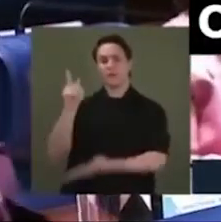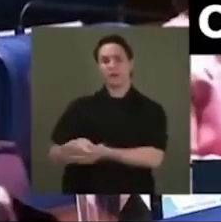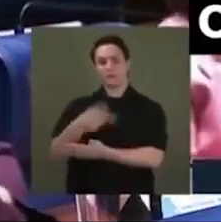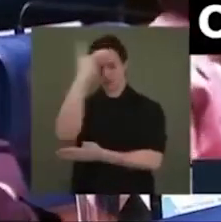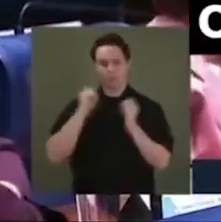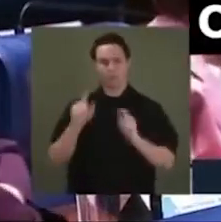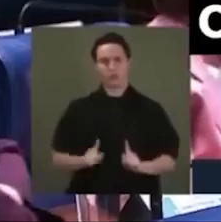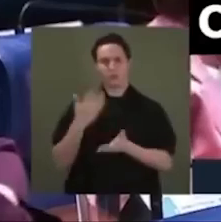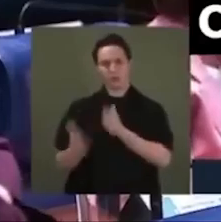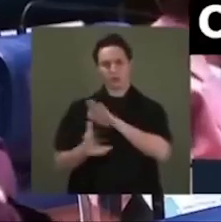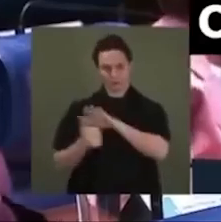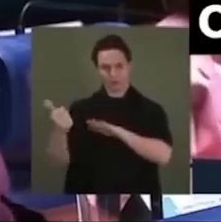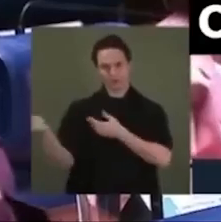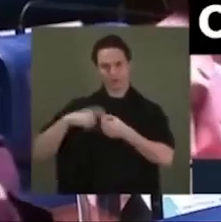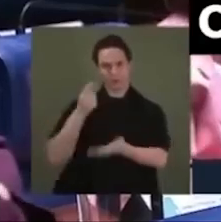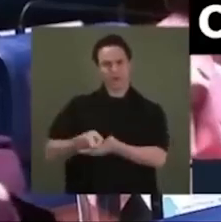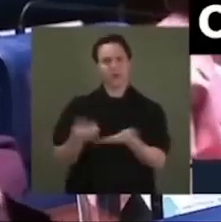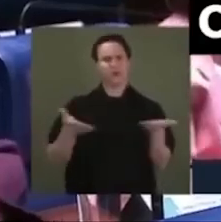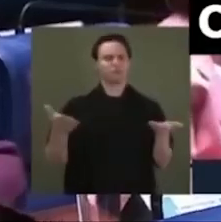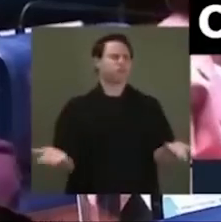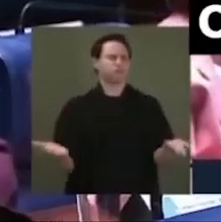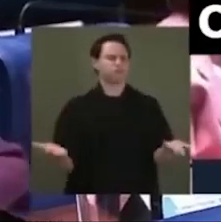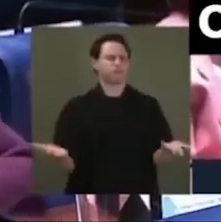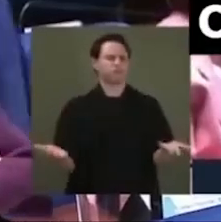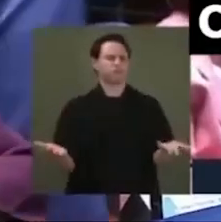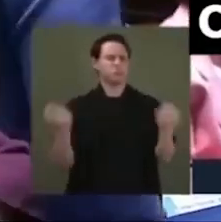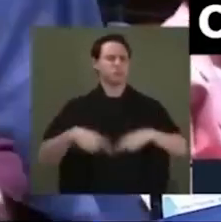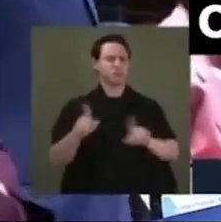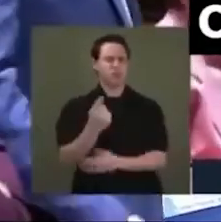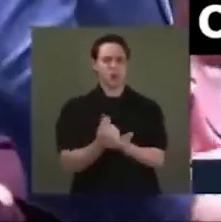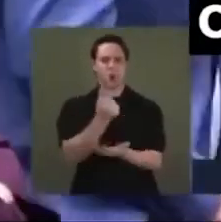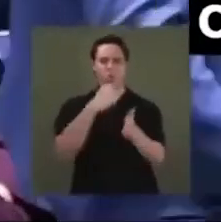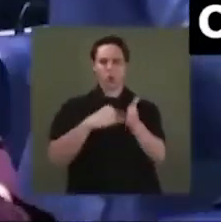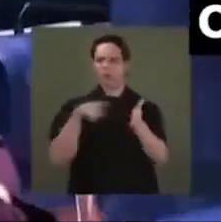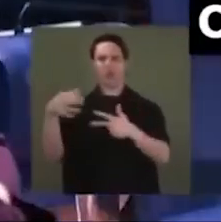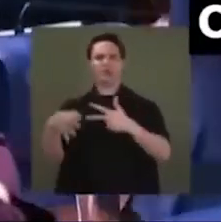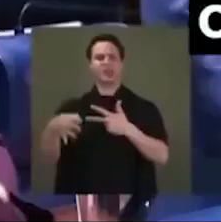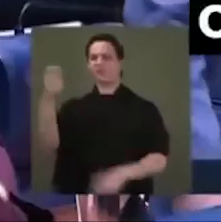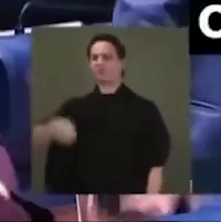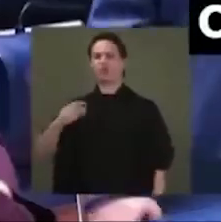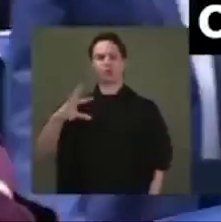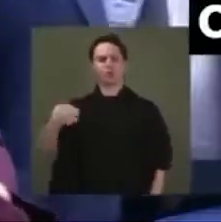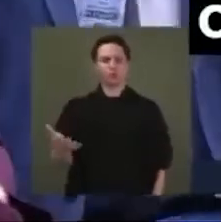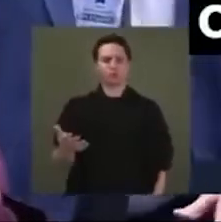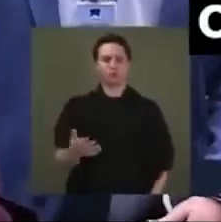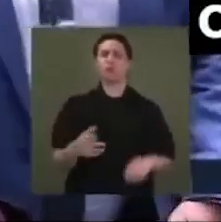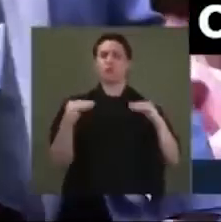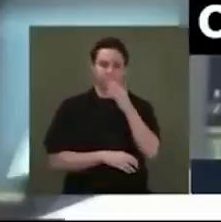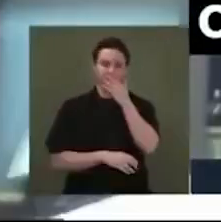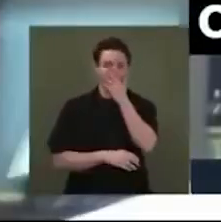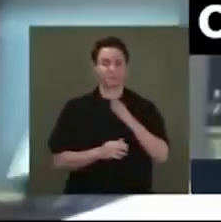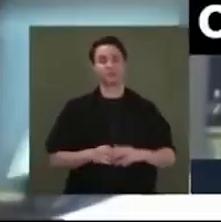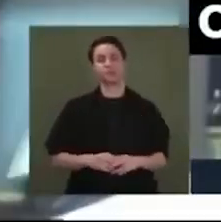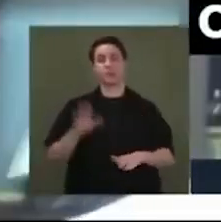pensionistas, com agora o salário maternidade, tem uma série de decisões que aí não precisa mais de orçamento, o Supremo decide tudo. Então, eu faço das palavras aqui dos meus colegas também as minhas palavras,